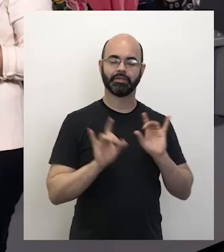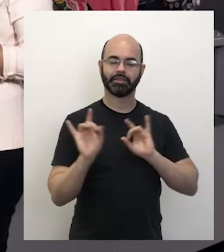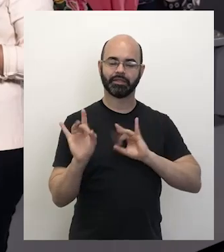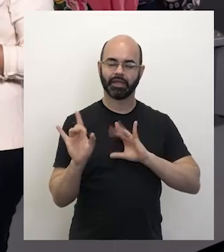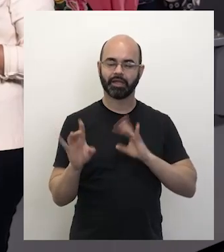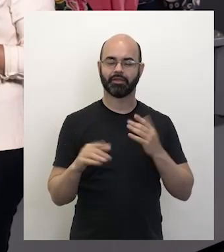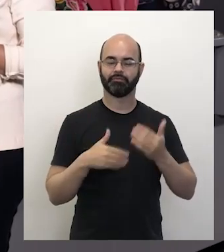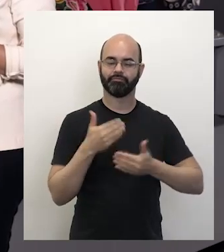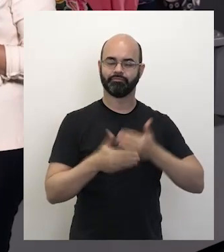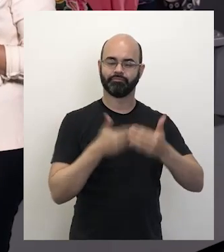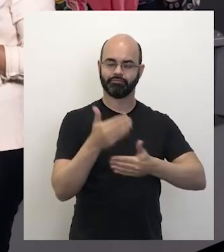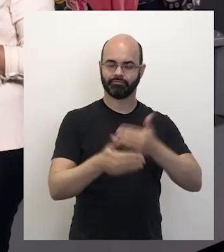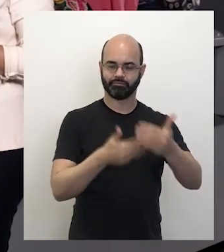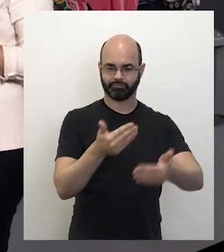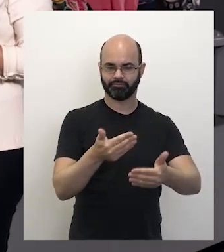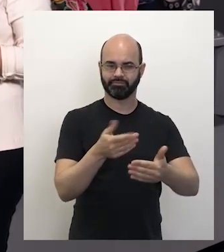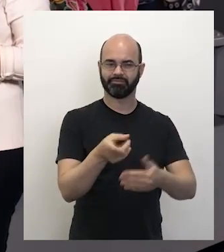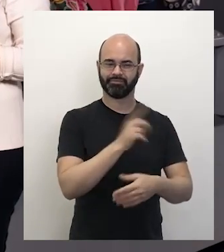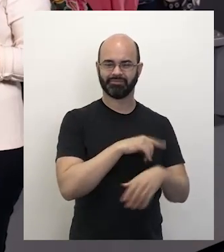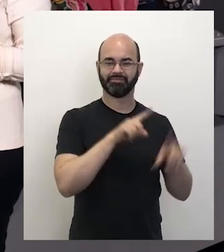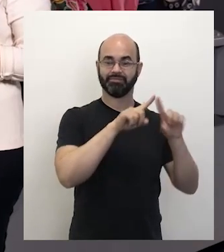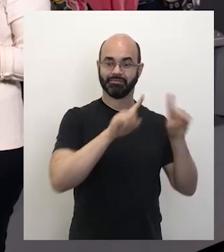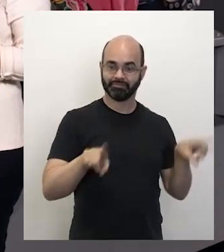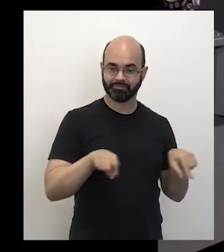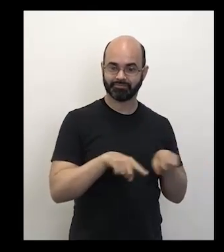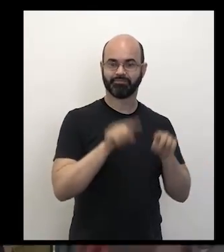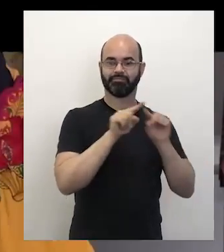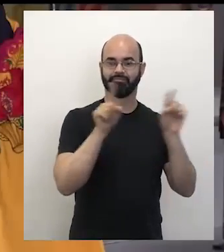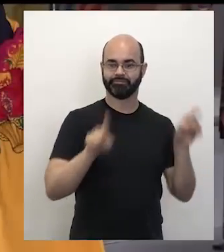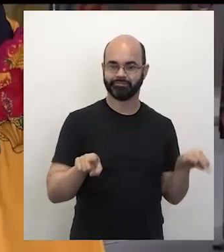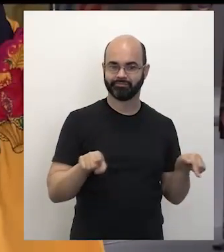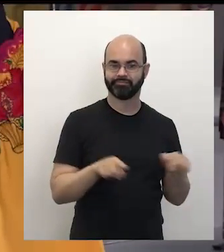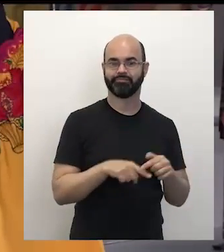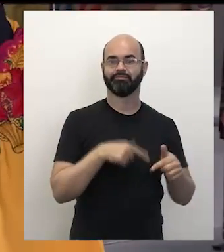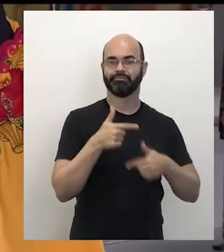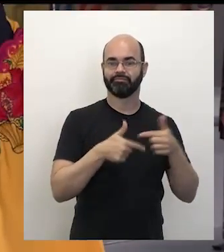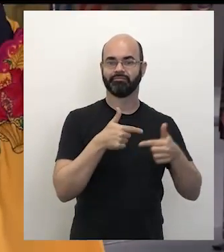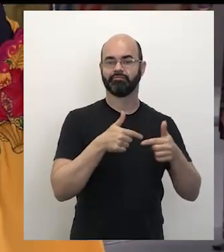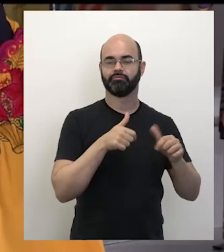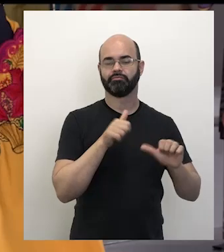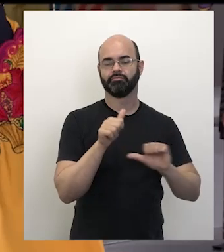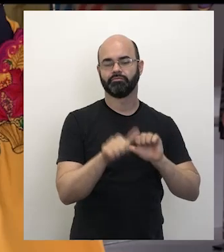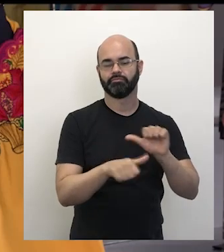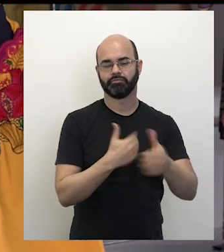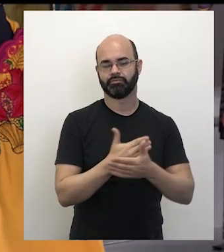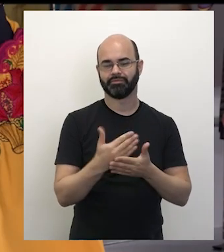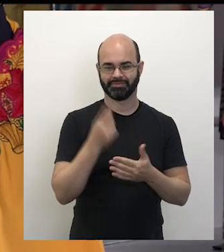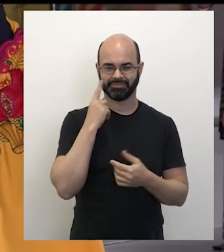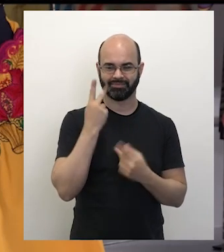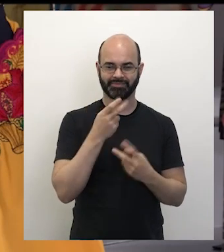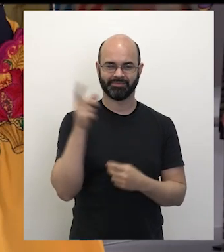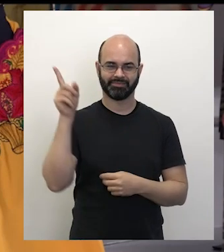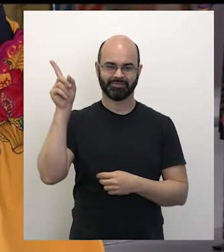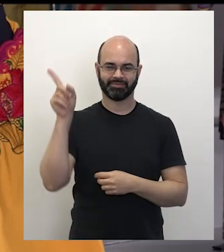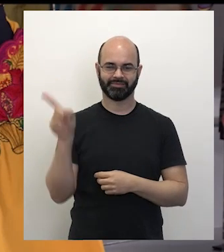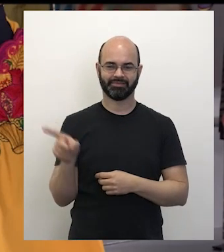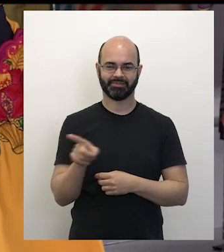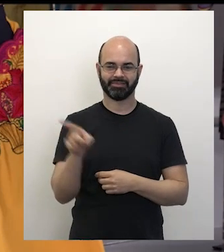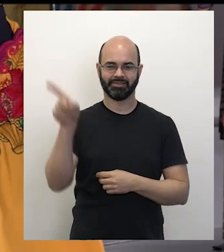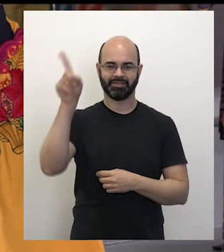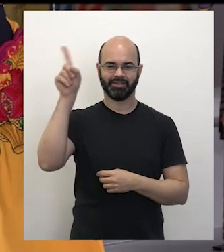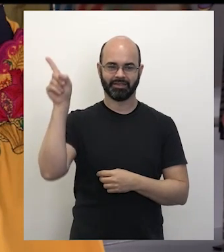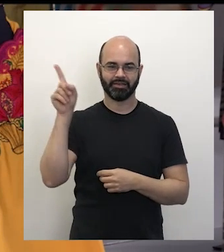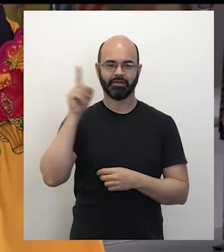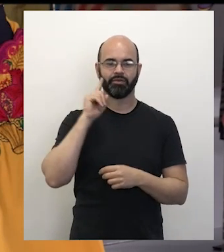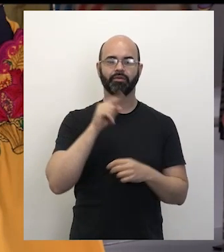e passaram a não produzir tanto figuras geométricas. Como a gente pode ver, uma diferenciação de uma vestimenta que tem só figuras geométricas,